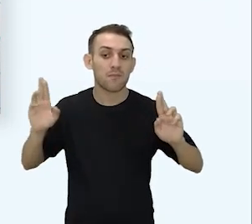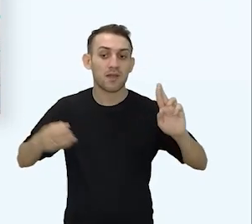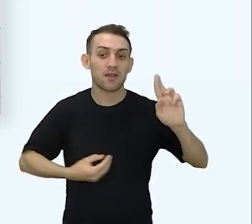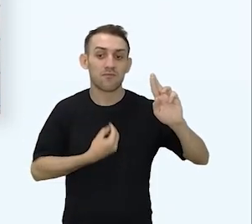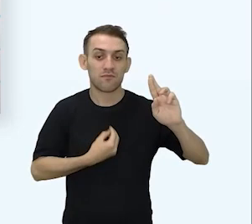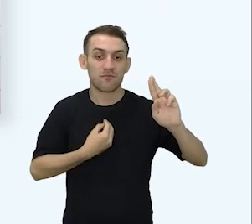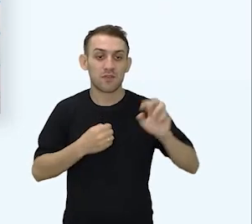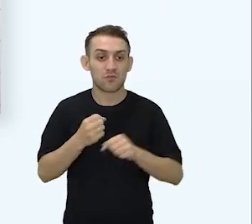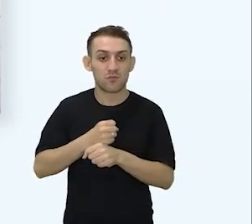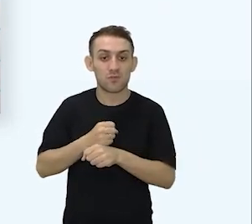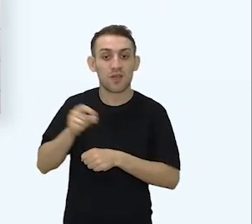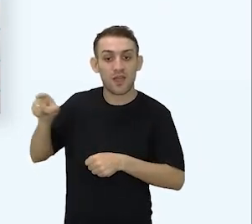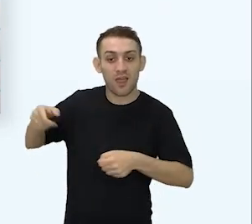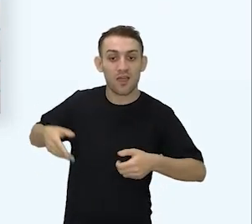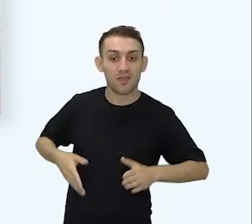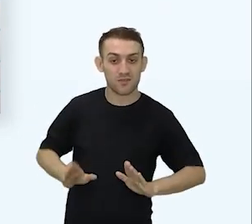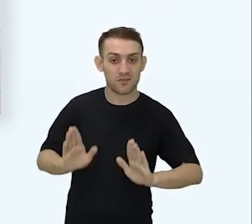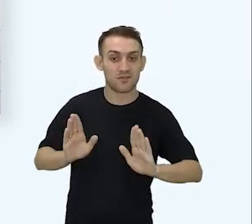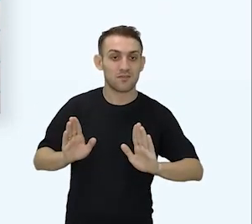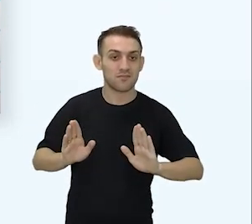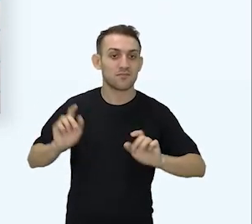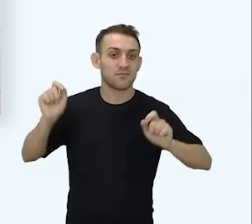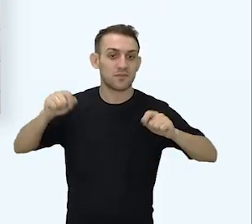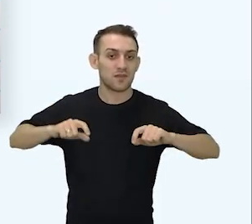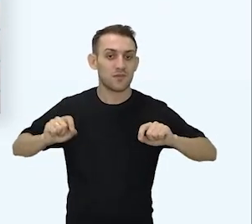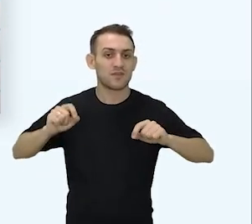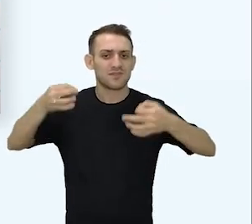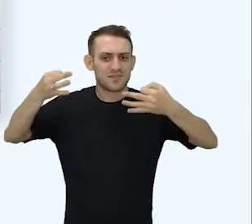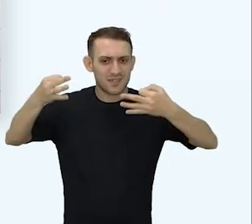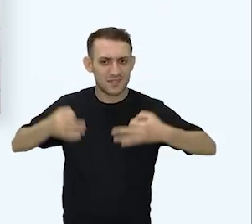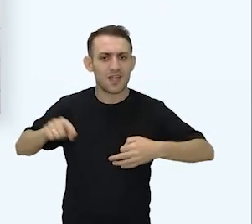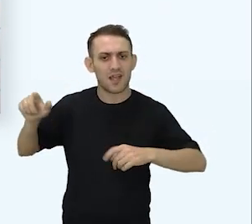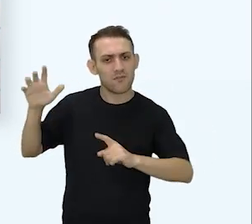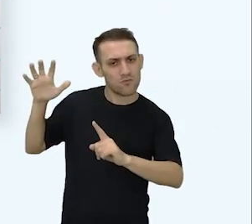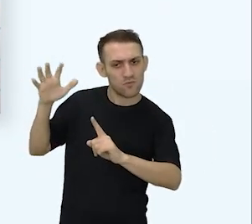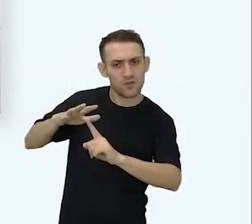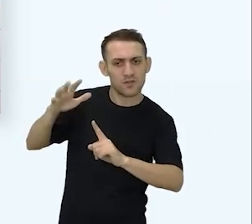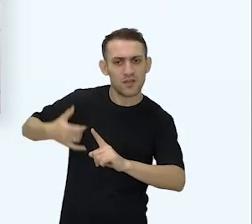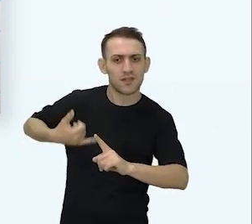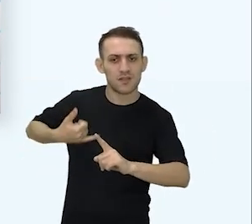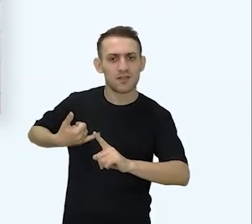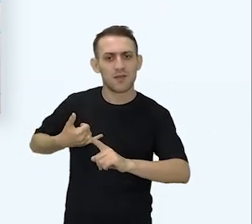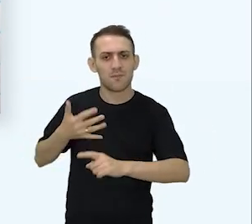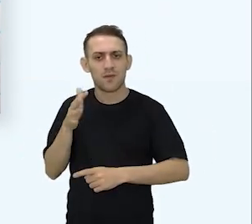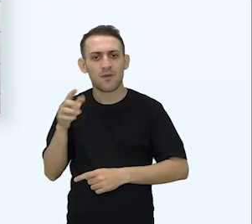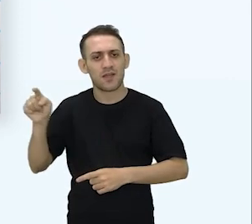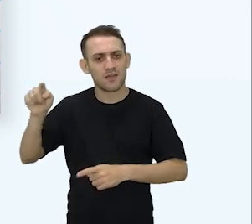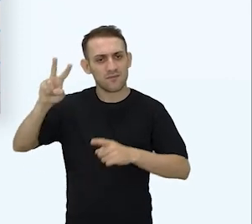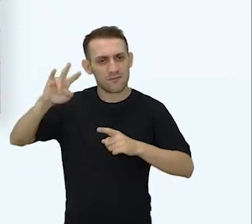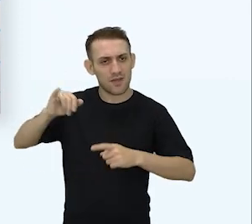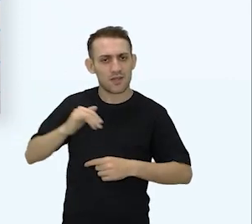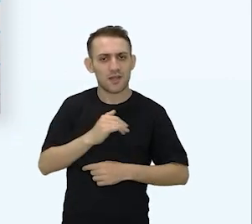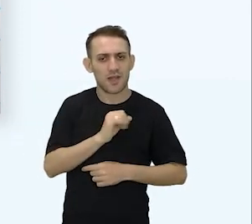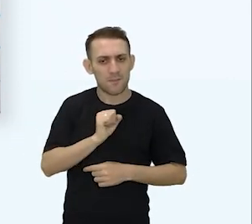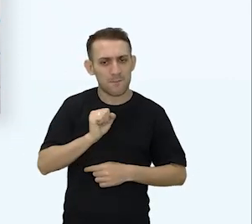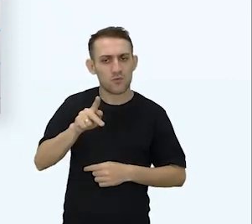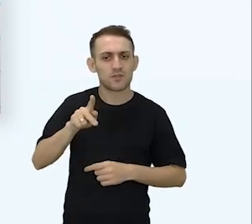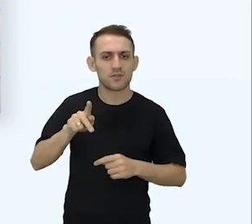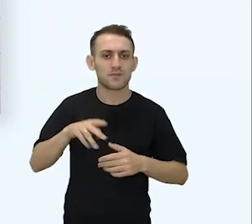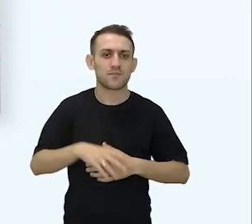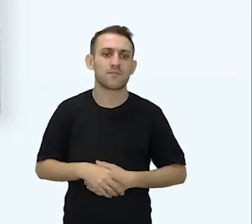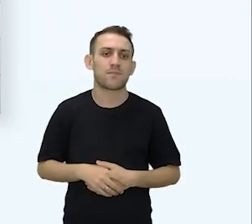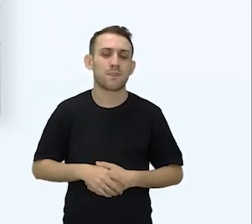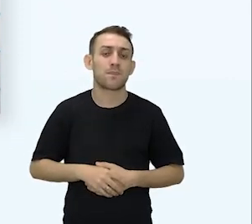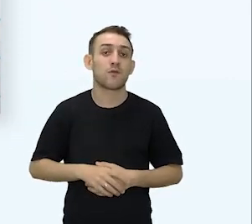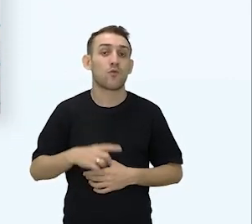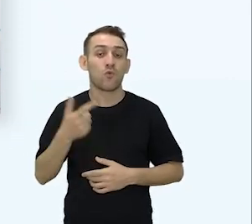vida no ano em que Juliana nasceu irá certamente influenciar na idade mínima em que ela poderá se aposentar. Mais